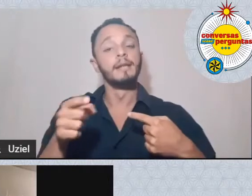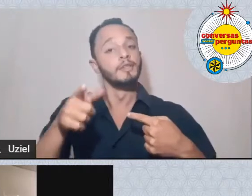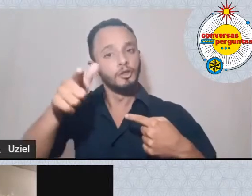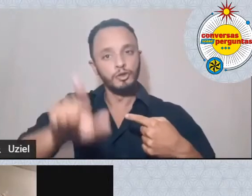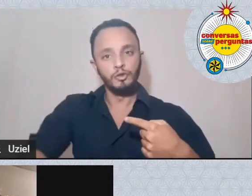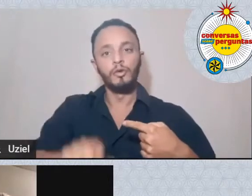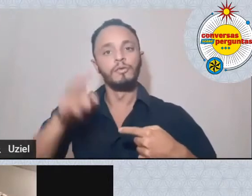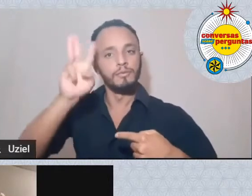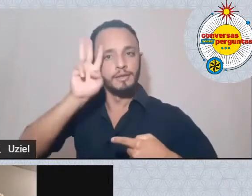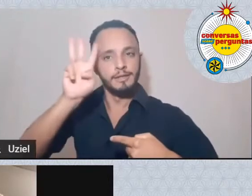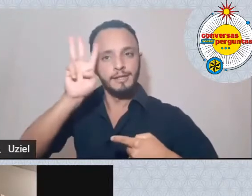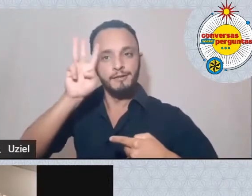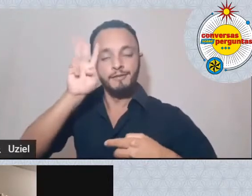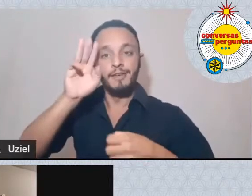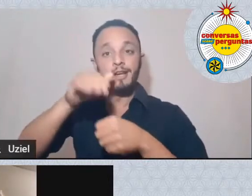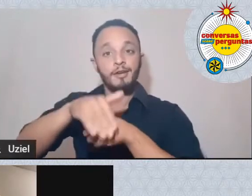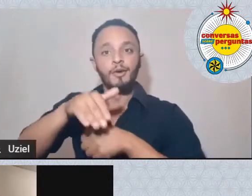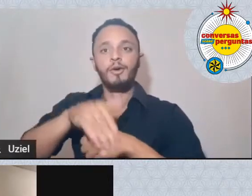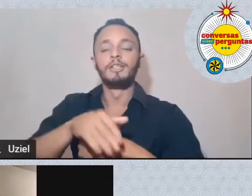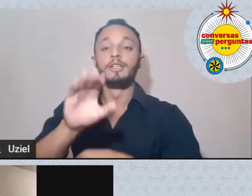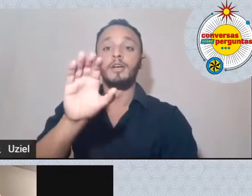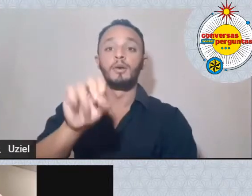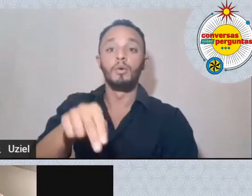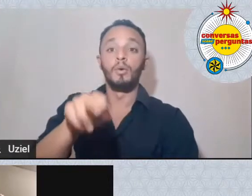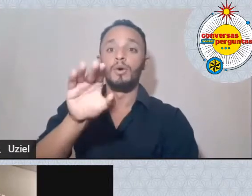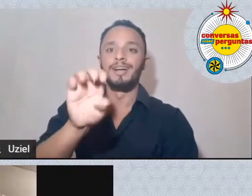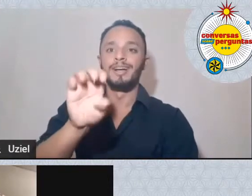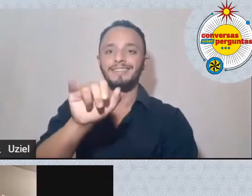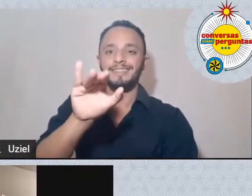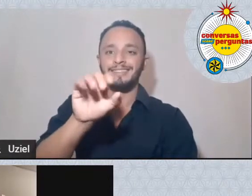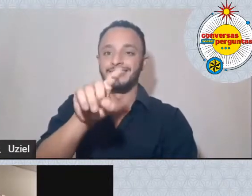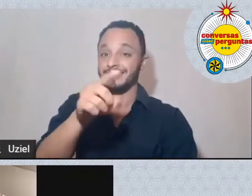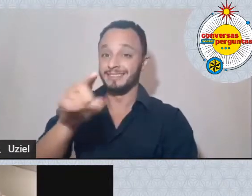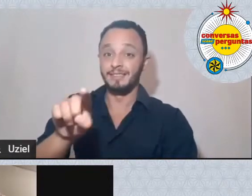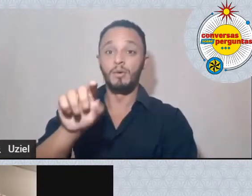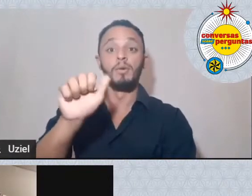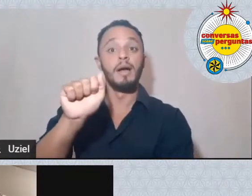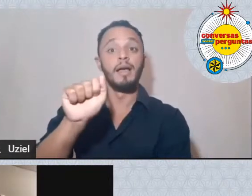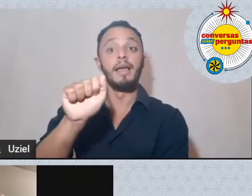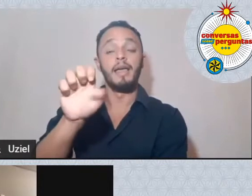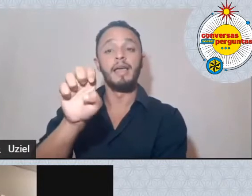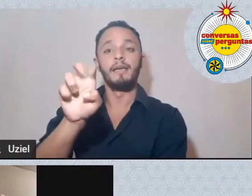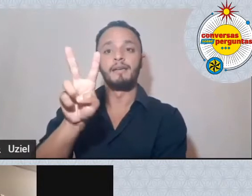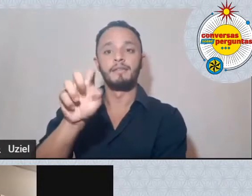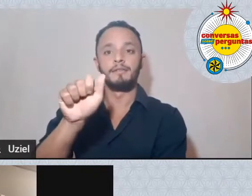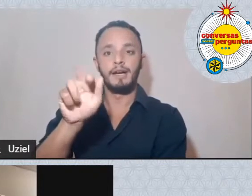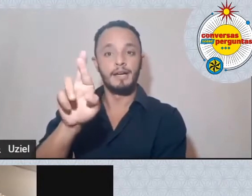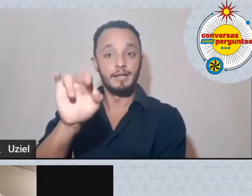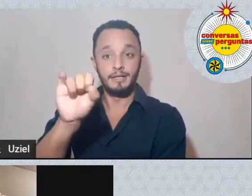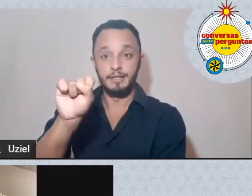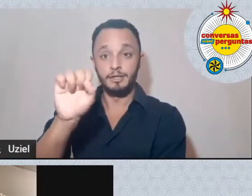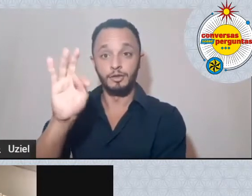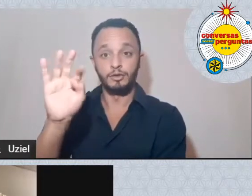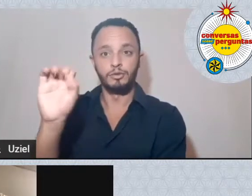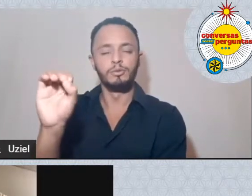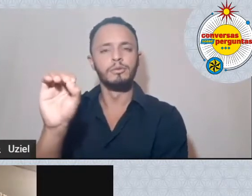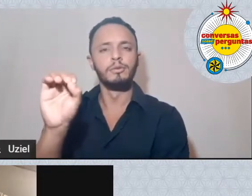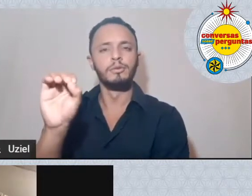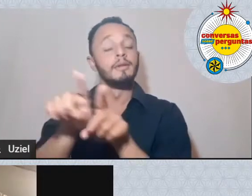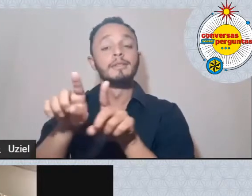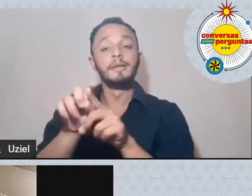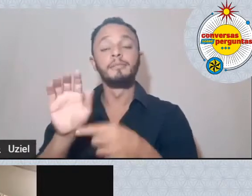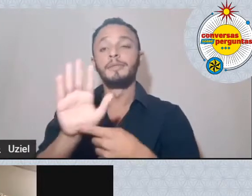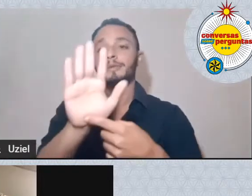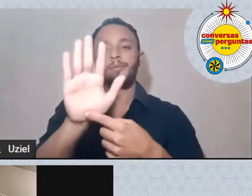escritora Conceição Evaristo e a crítica de arte Júlia Rebouças, com transmissão também aqui pelo YouTube do Memorial Minas